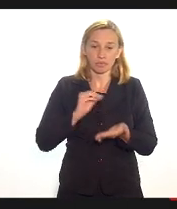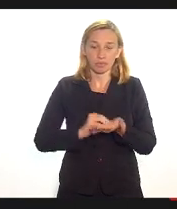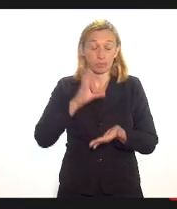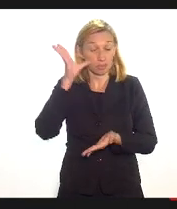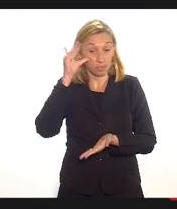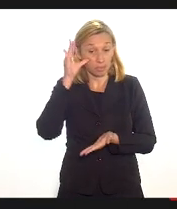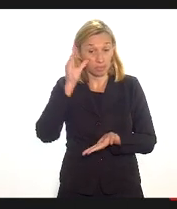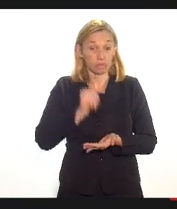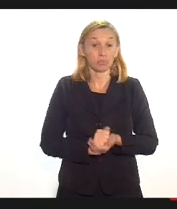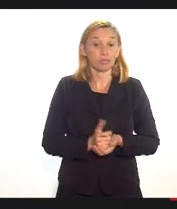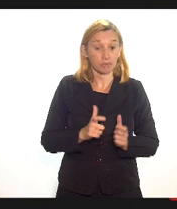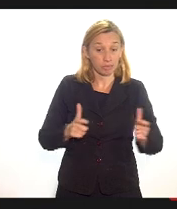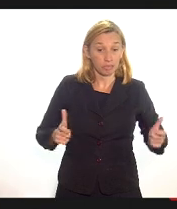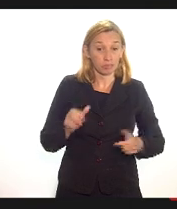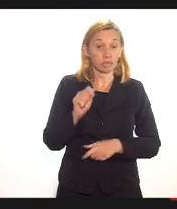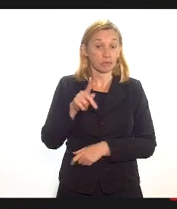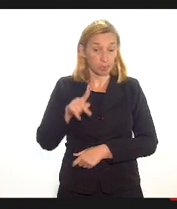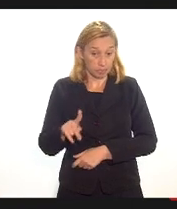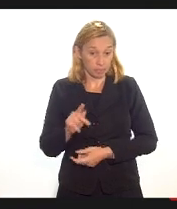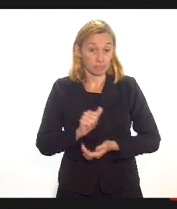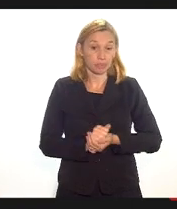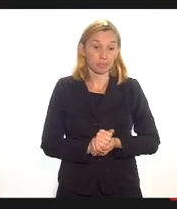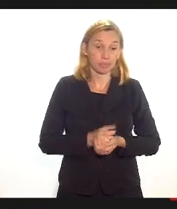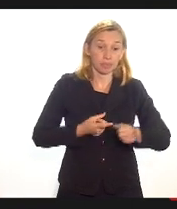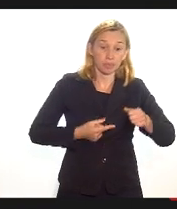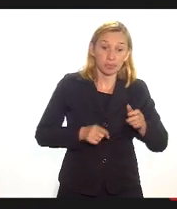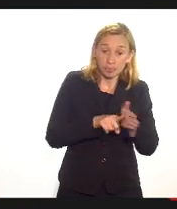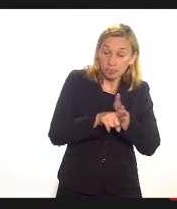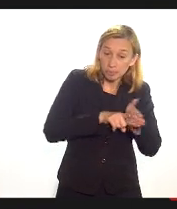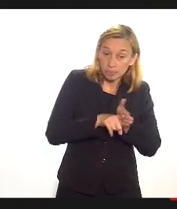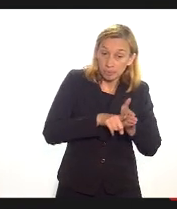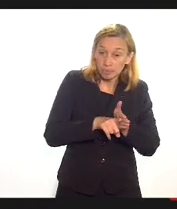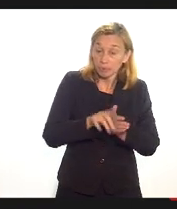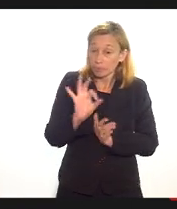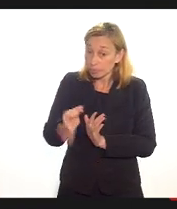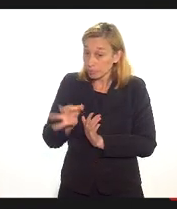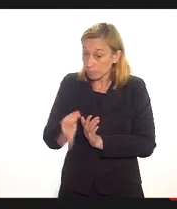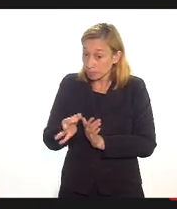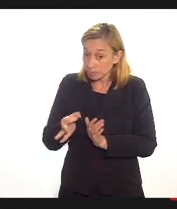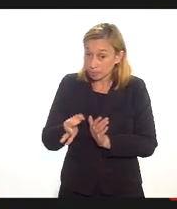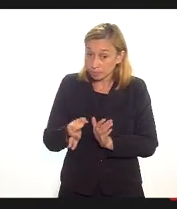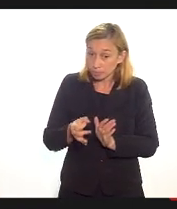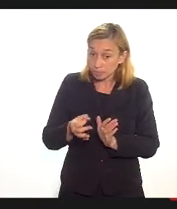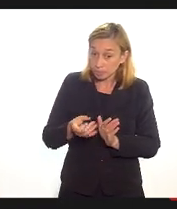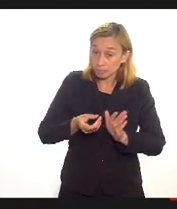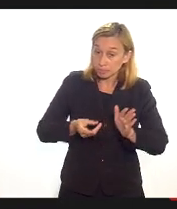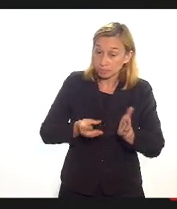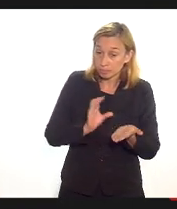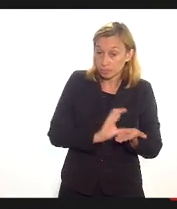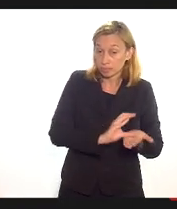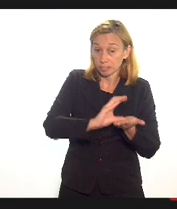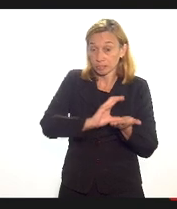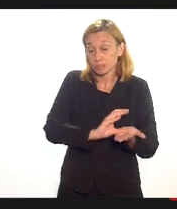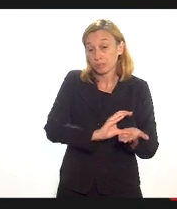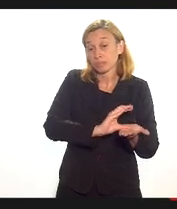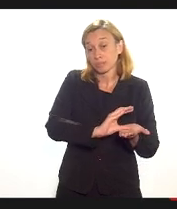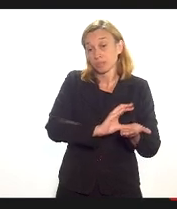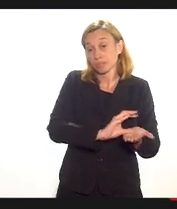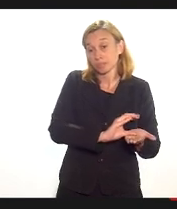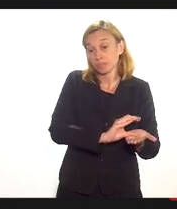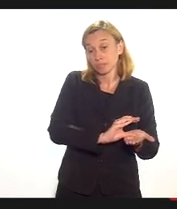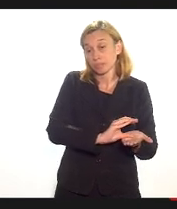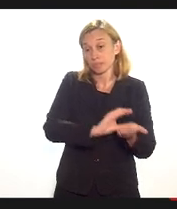grande por parte da ANP em fiscalizar o correto repasse para o nosso Estado e